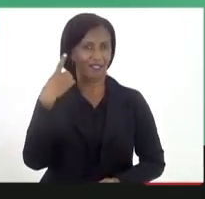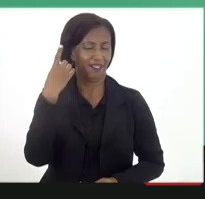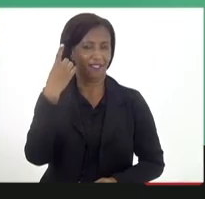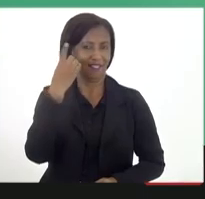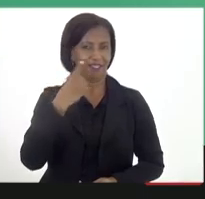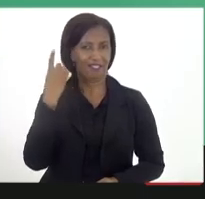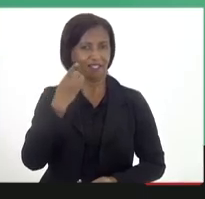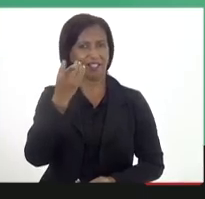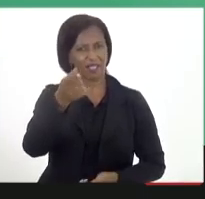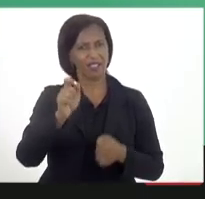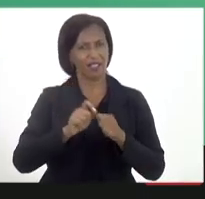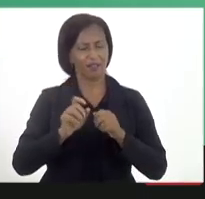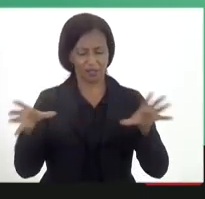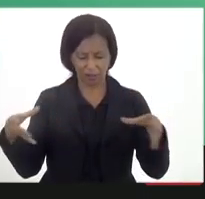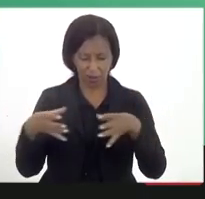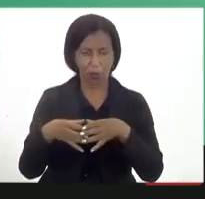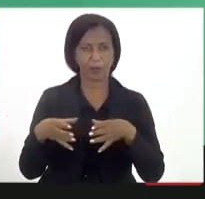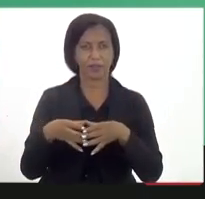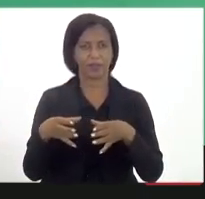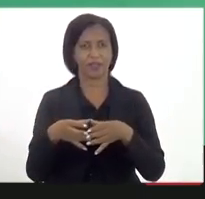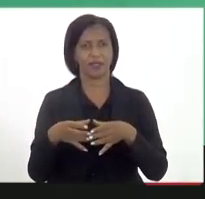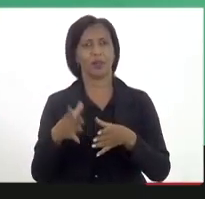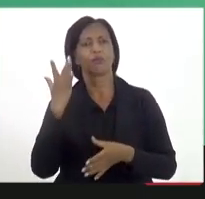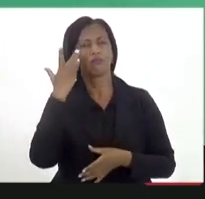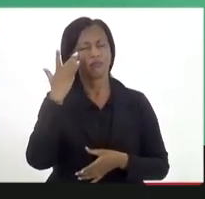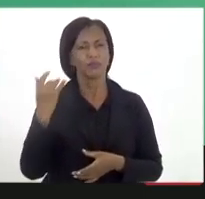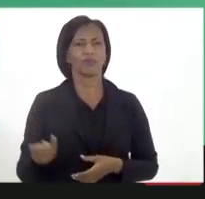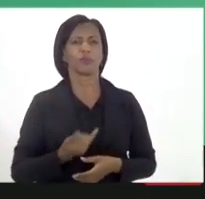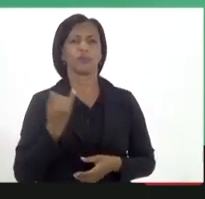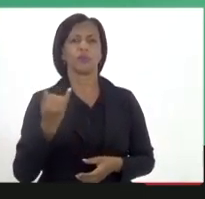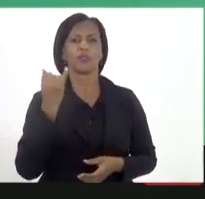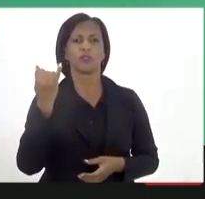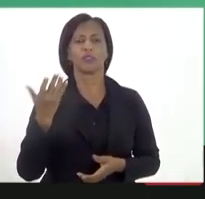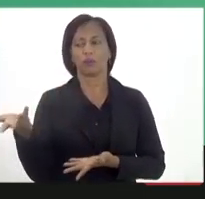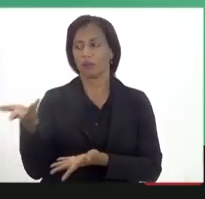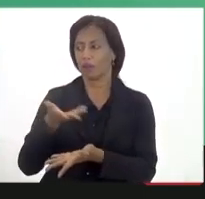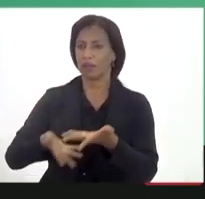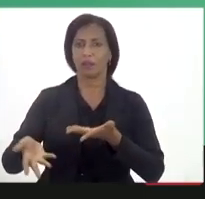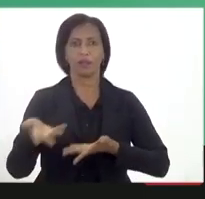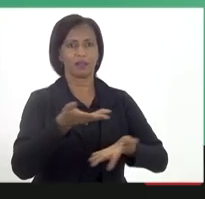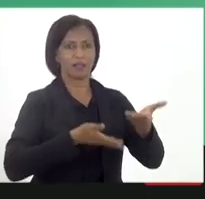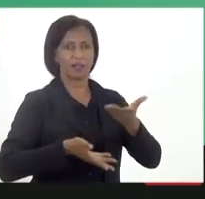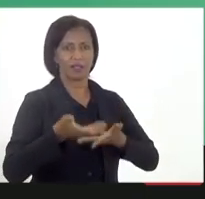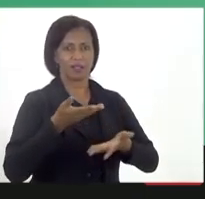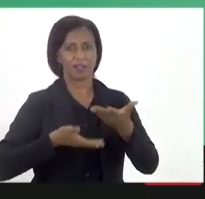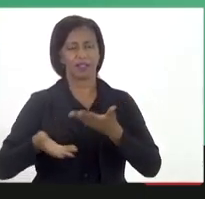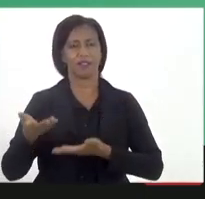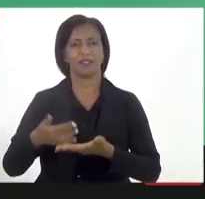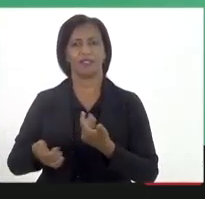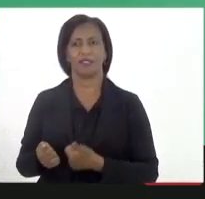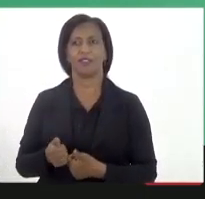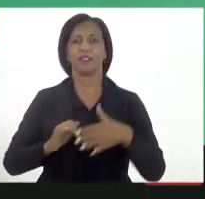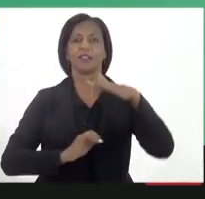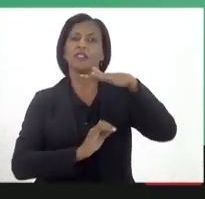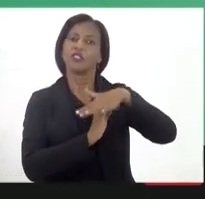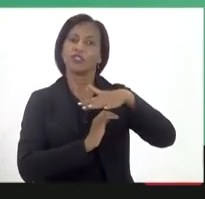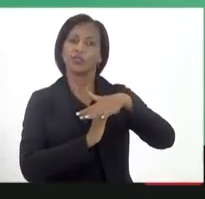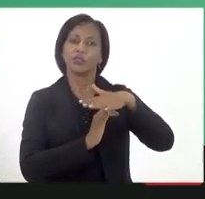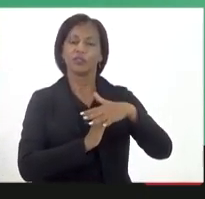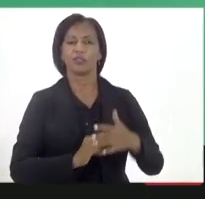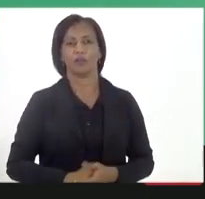promovendo é por meio da sua comissão acho importantíssima essa interação entre todas essas instituições